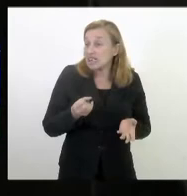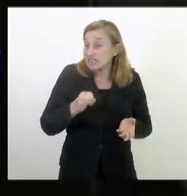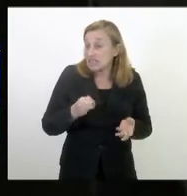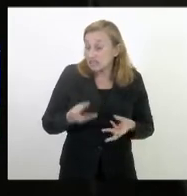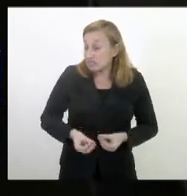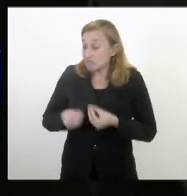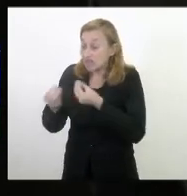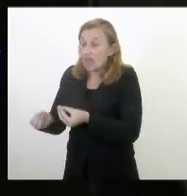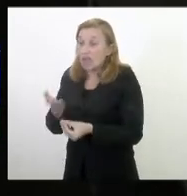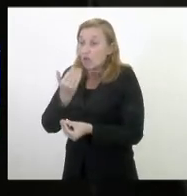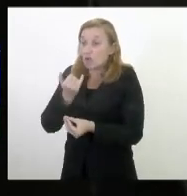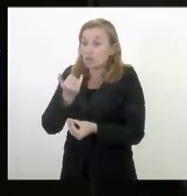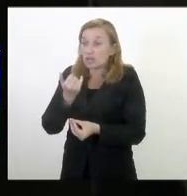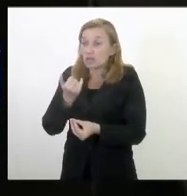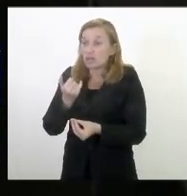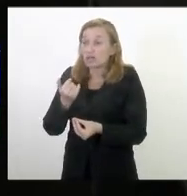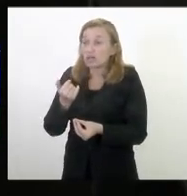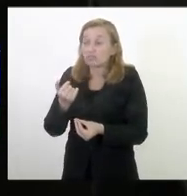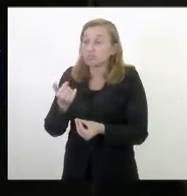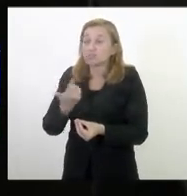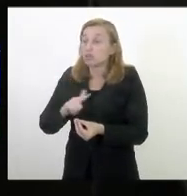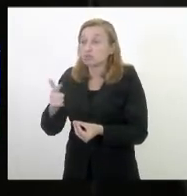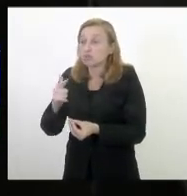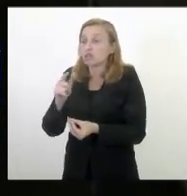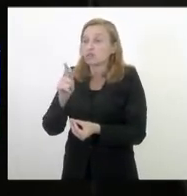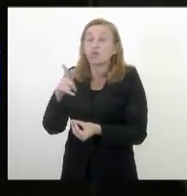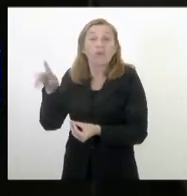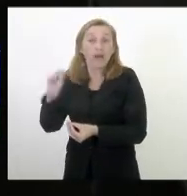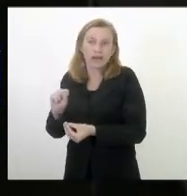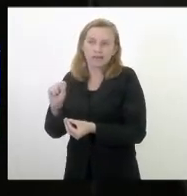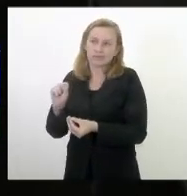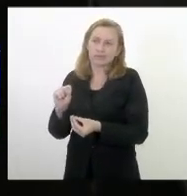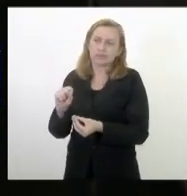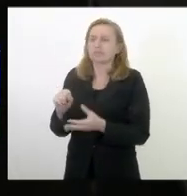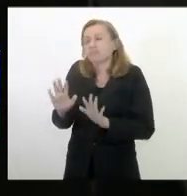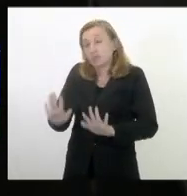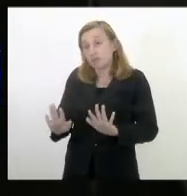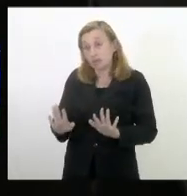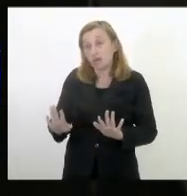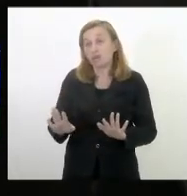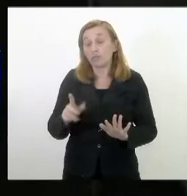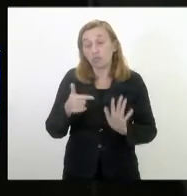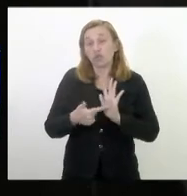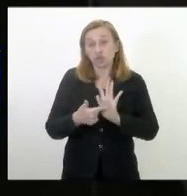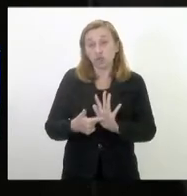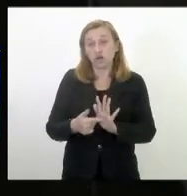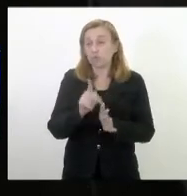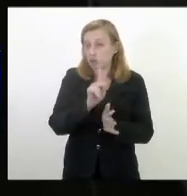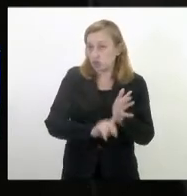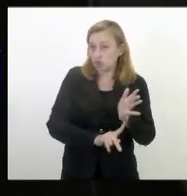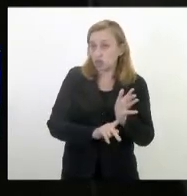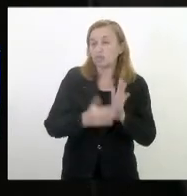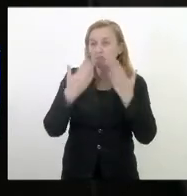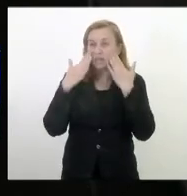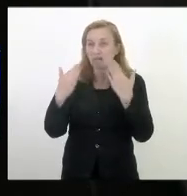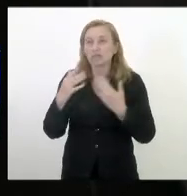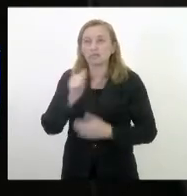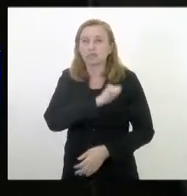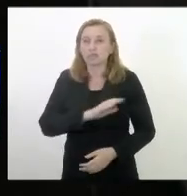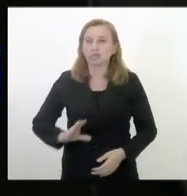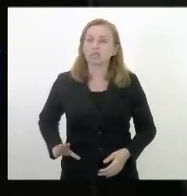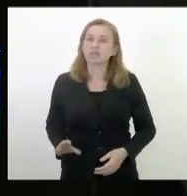fazer. Então, nós não podemos, hoje, abrir mão desse projeto que foi apresentado pelo deputado André